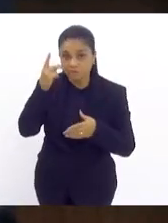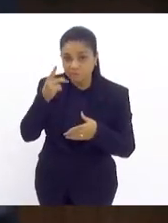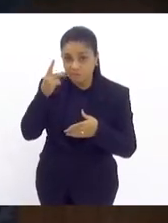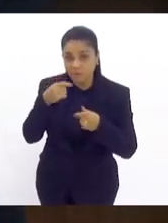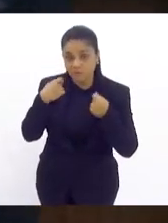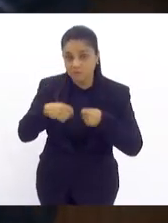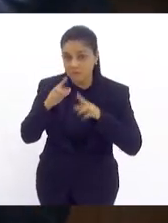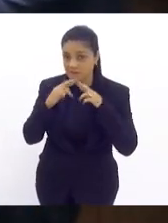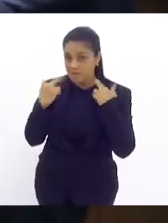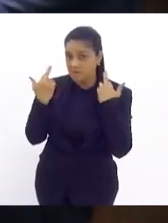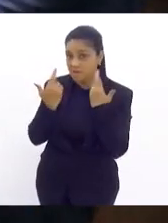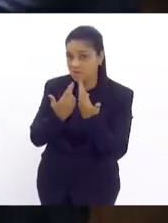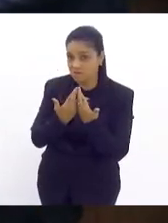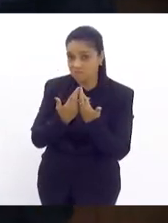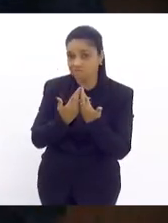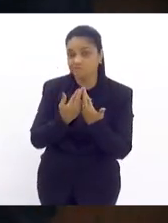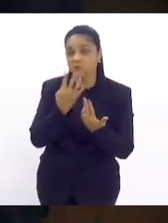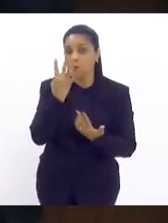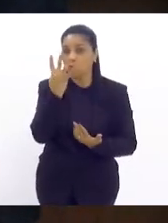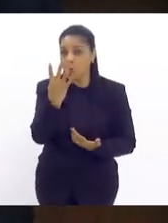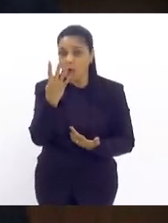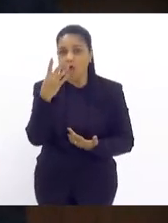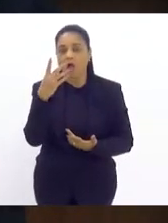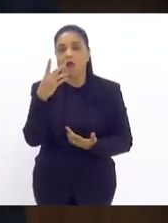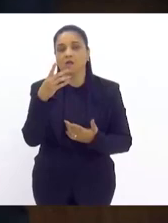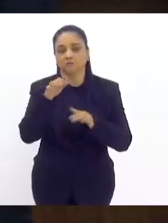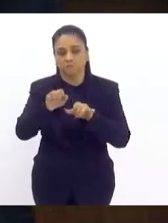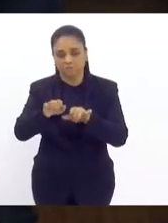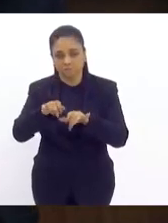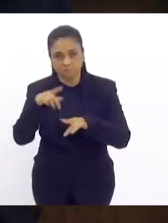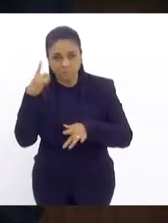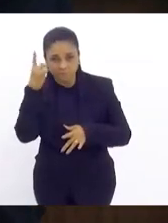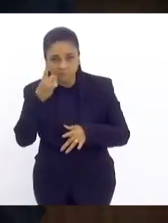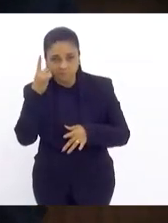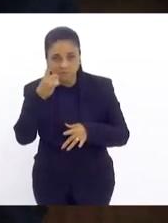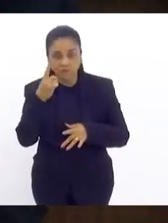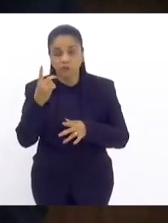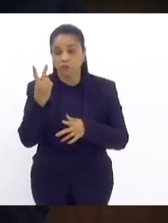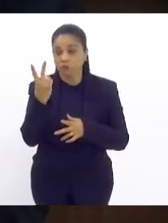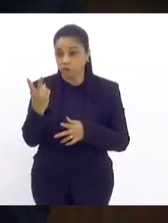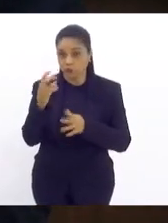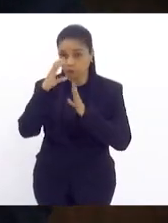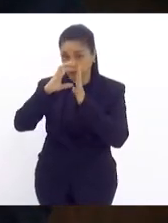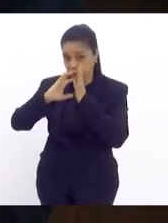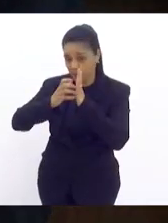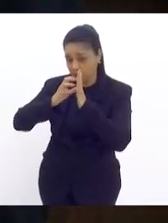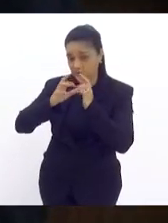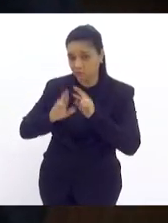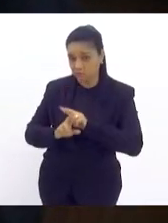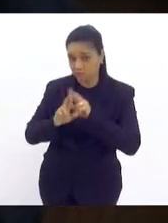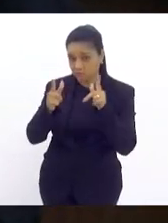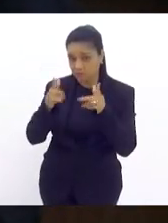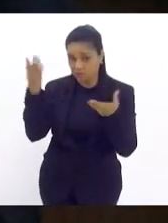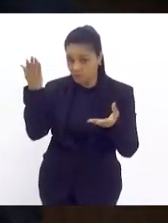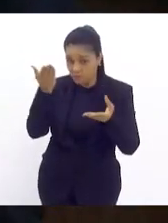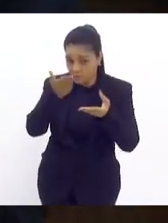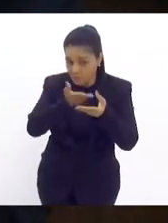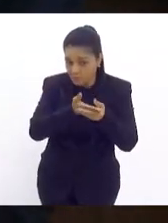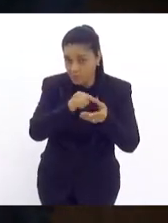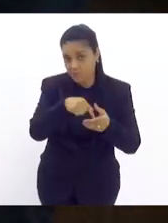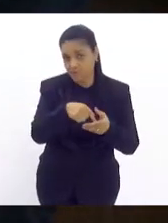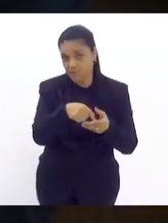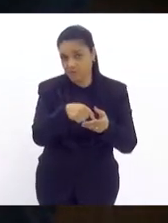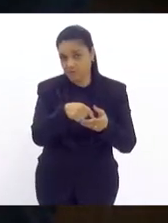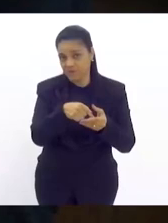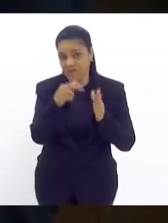menos é quatro parlamentares de três parlamentares de dois partidos diferentes e se é protocolado a resolução